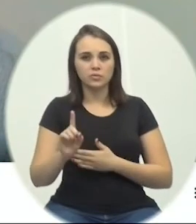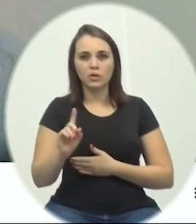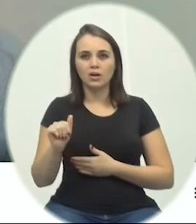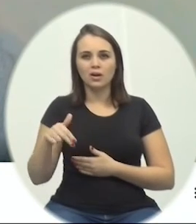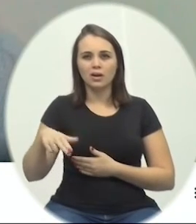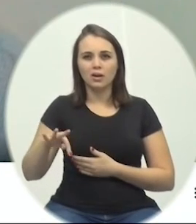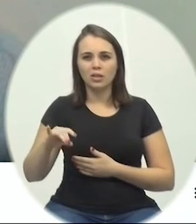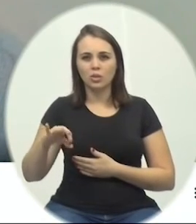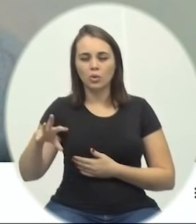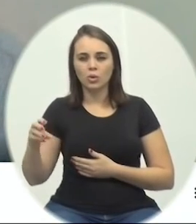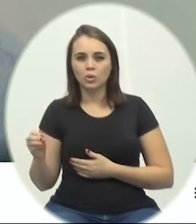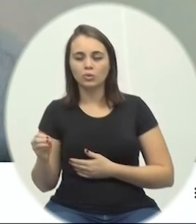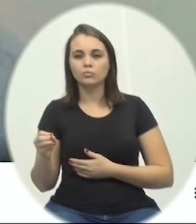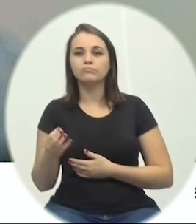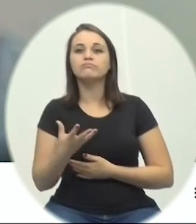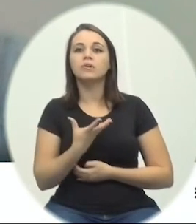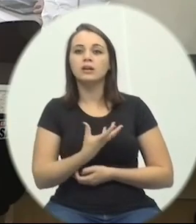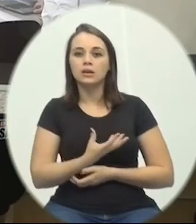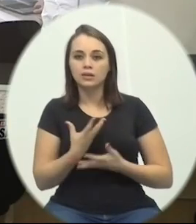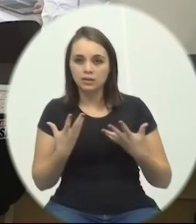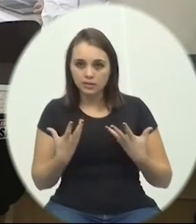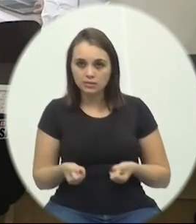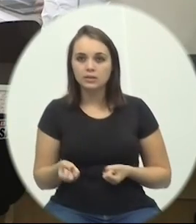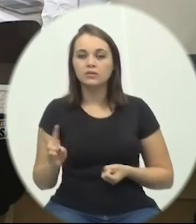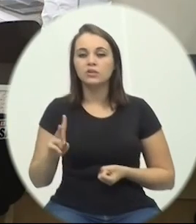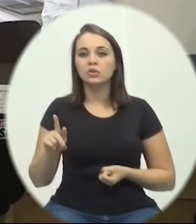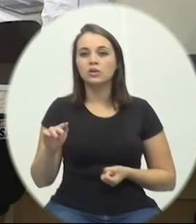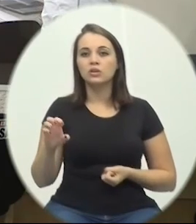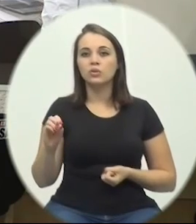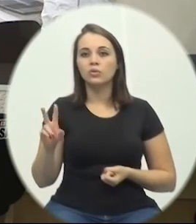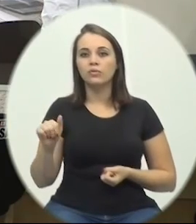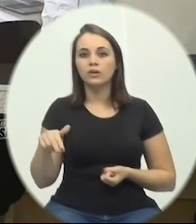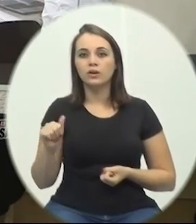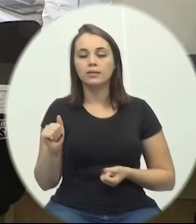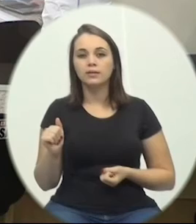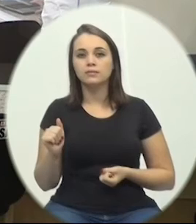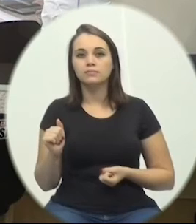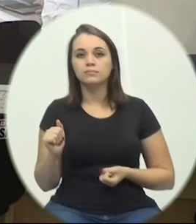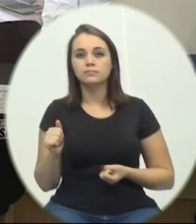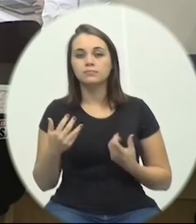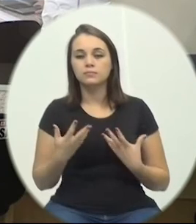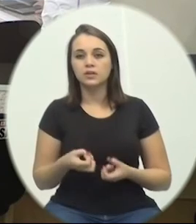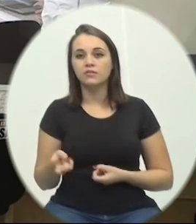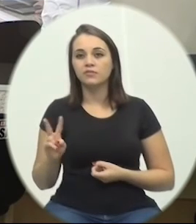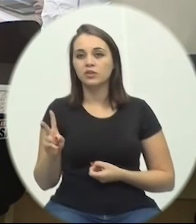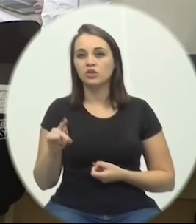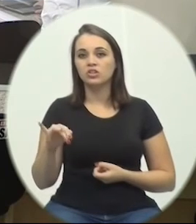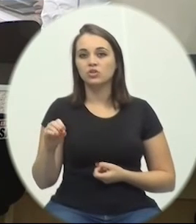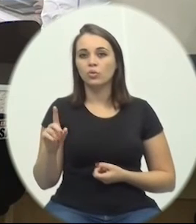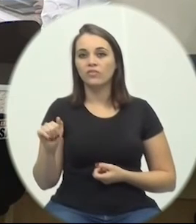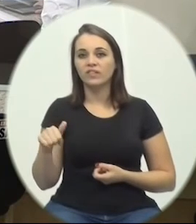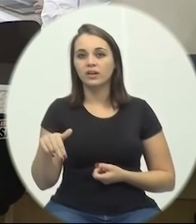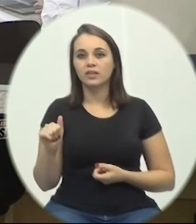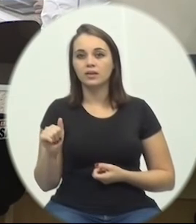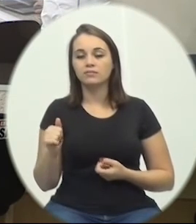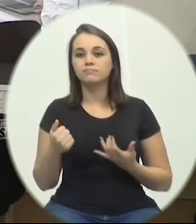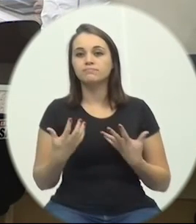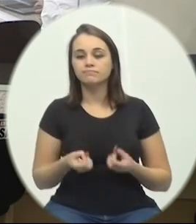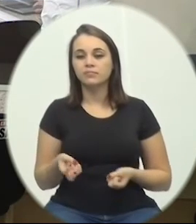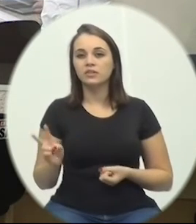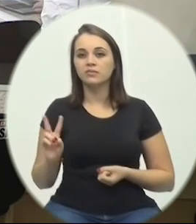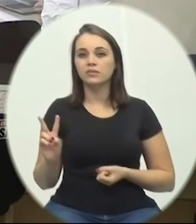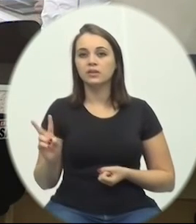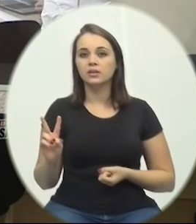vota? Favorável. A favor, vereadora Giovana Zanetti. A favor, vereadora Giovana Mondardo. A